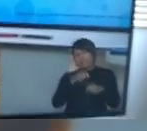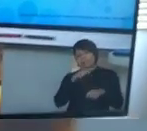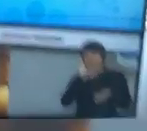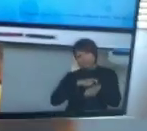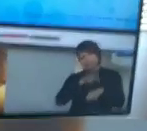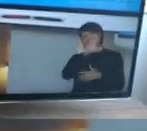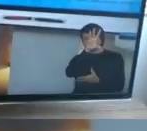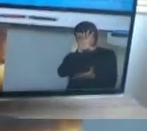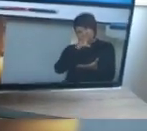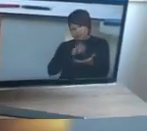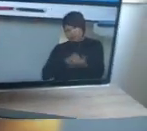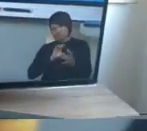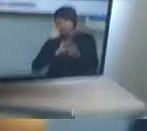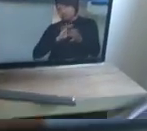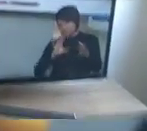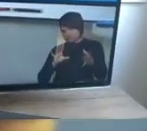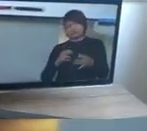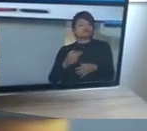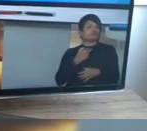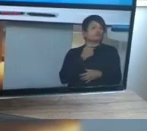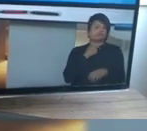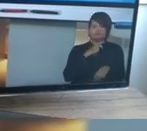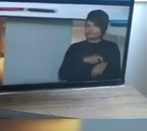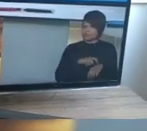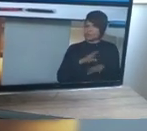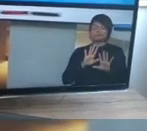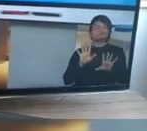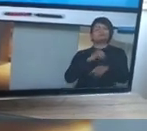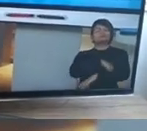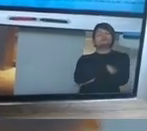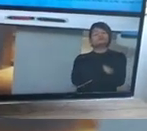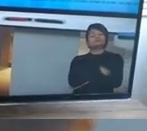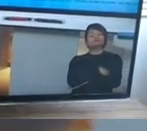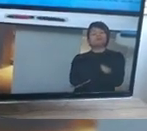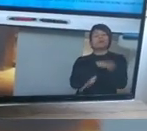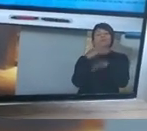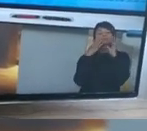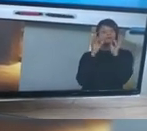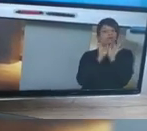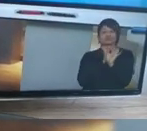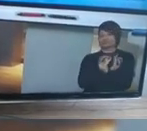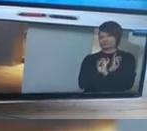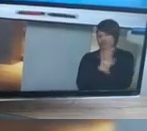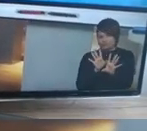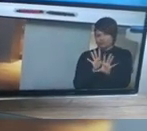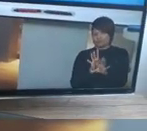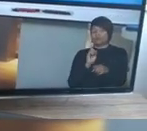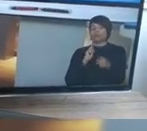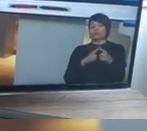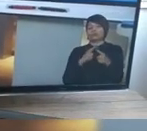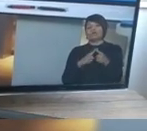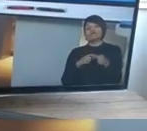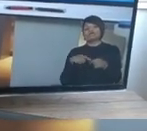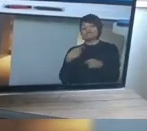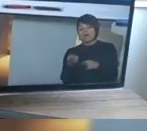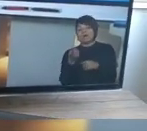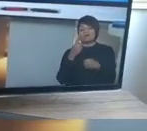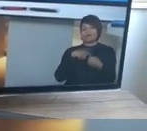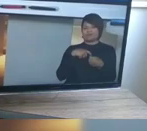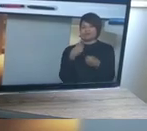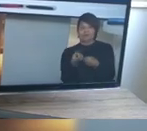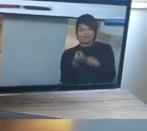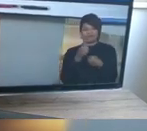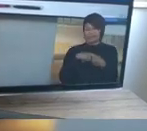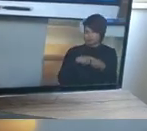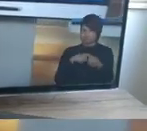copiar, pode copiar. Se não der tempo, não tem problema, porque nós vamos ir e voltar nessa atividade o tempo